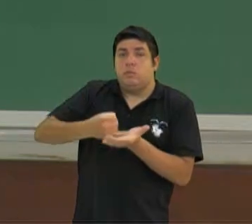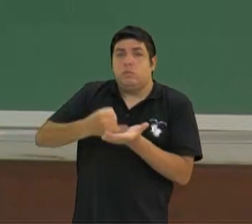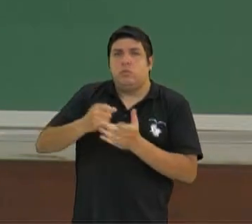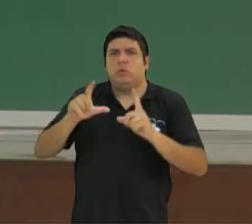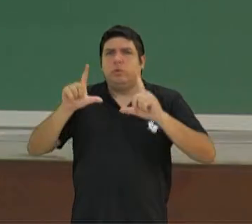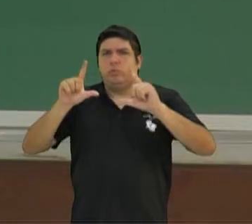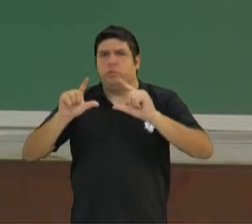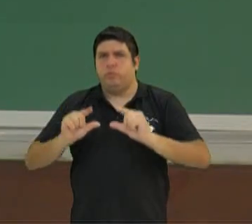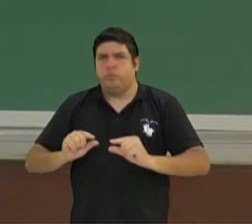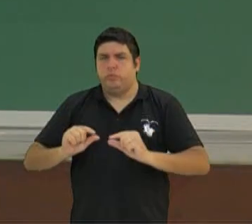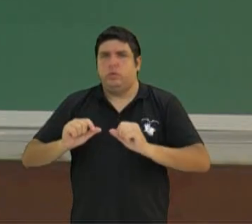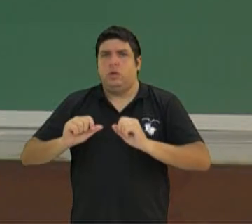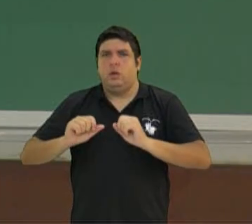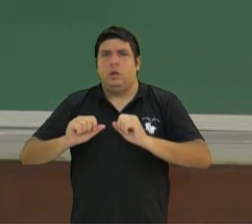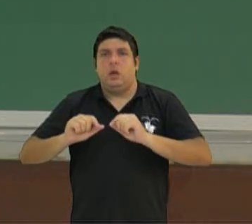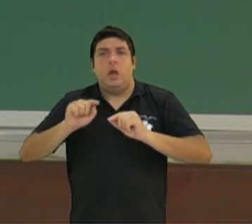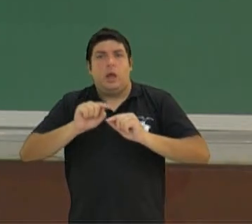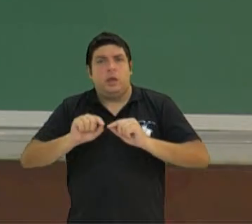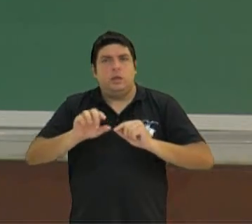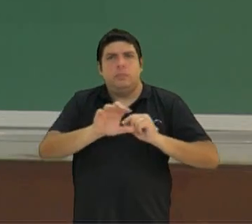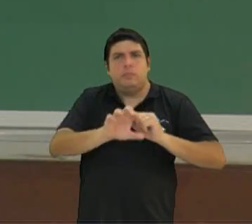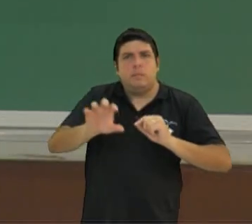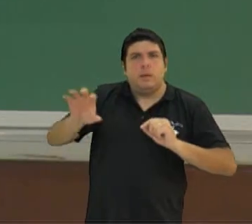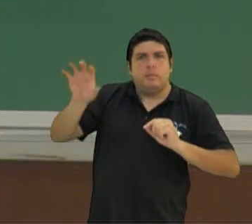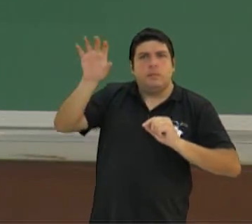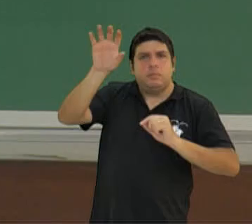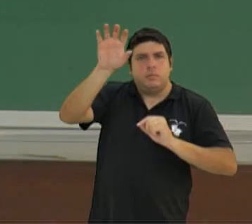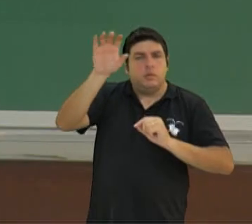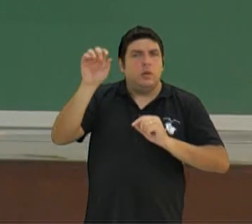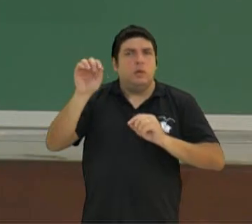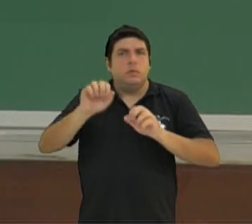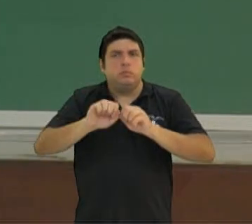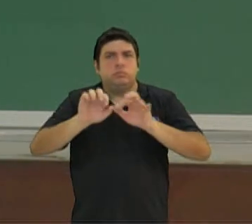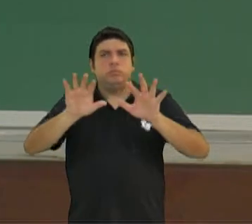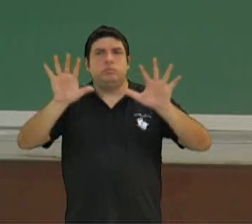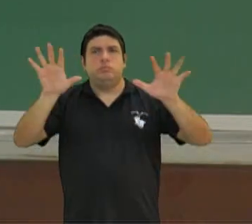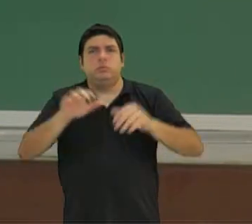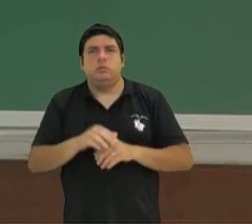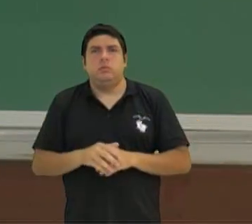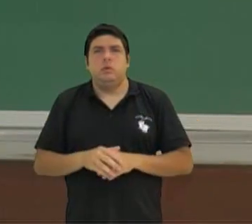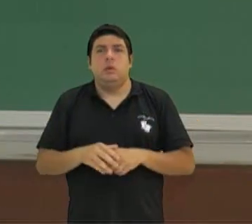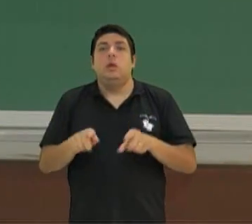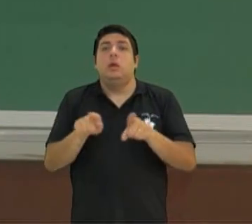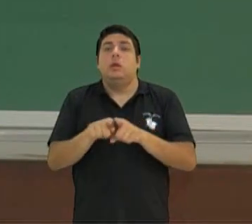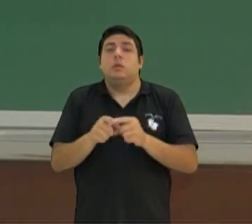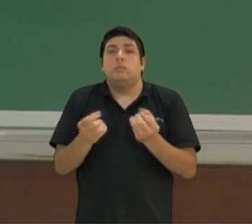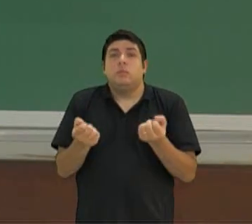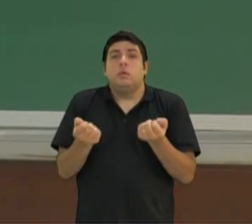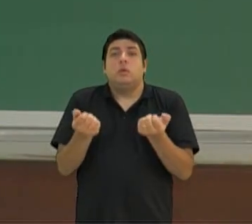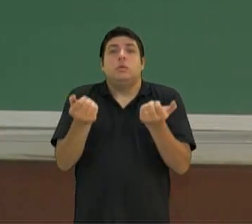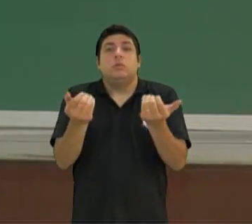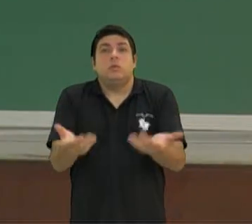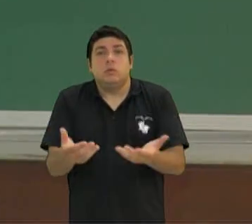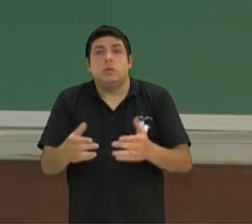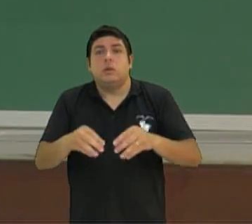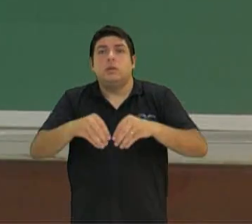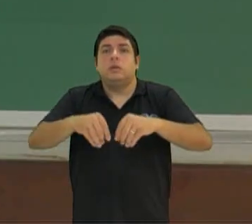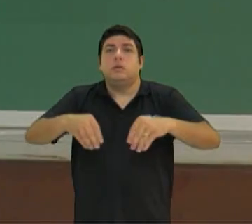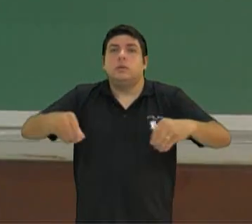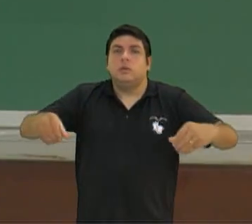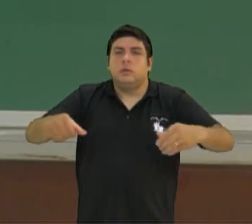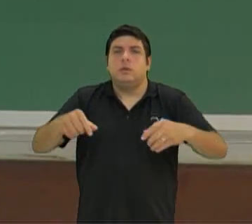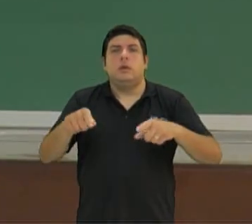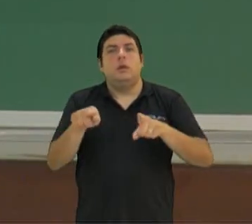para que as indústrias se instalem nos seus municípios ou nos seus estados, né? Doações de terrenos e alguns outros incentivos de